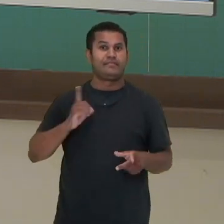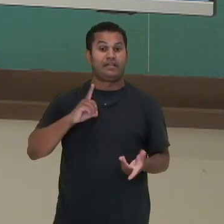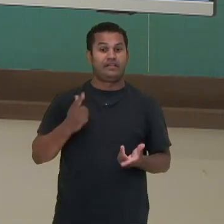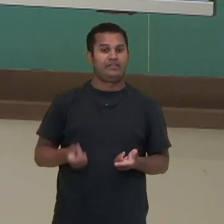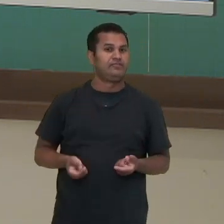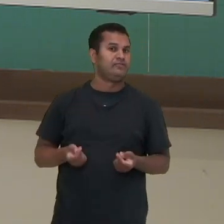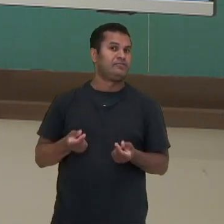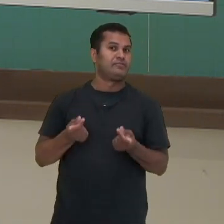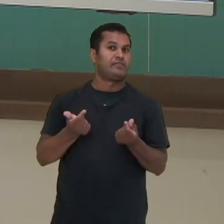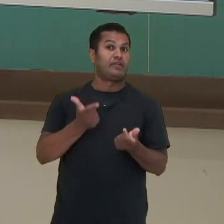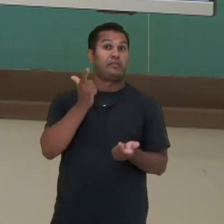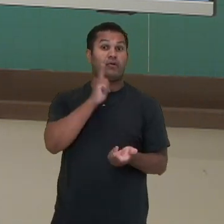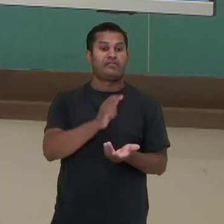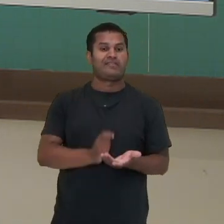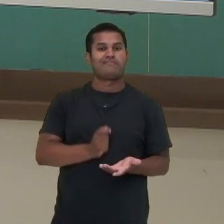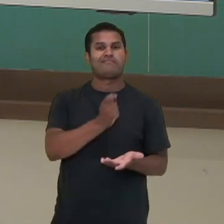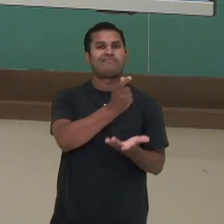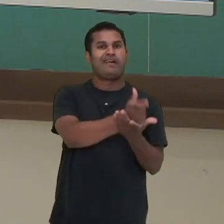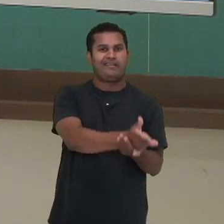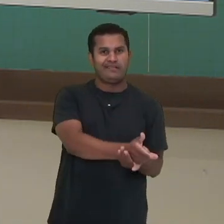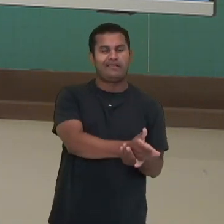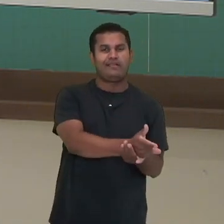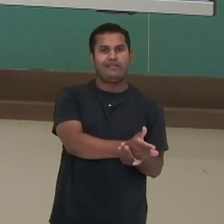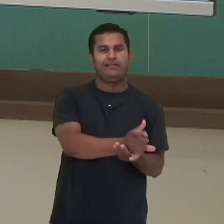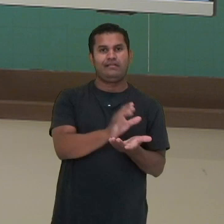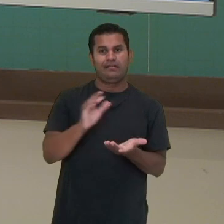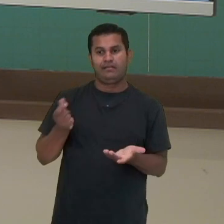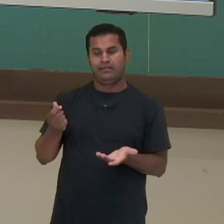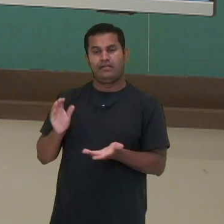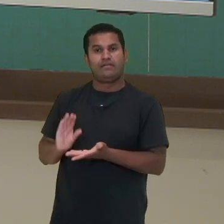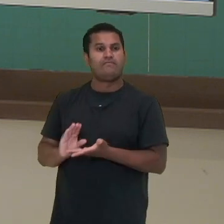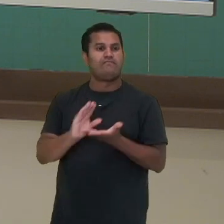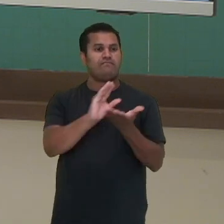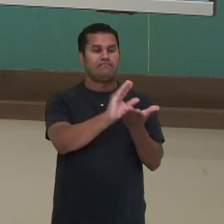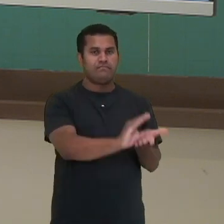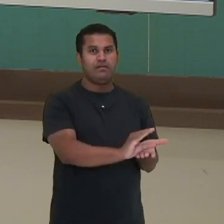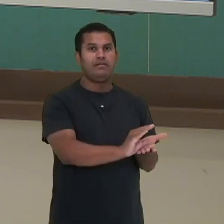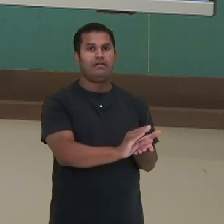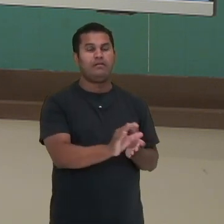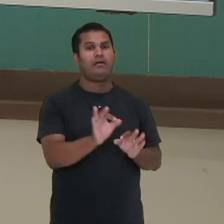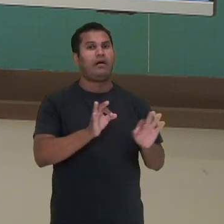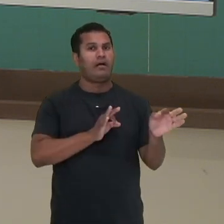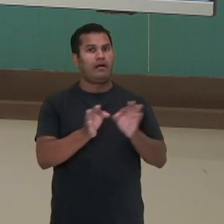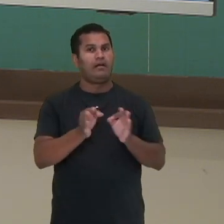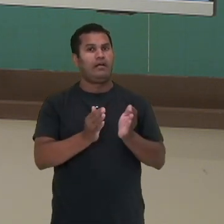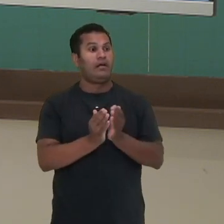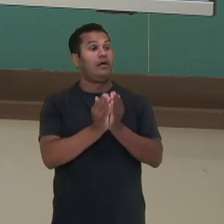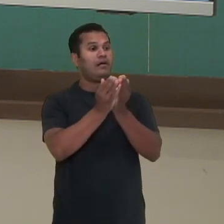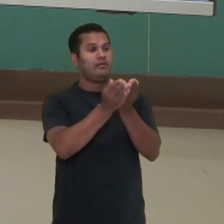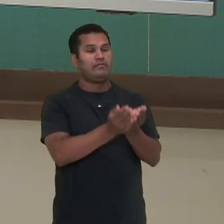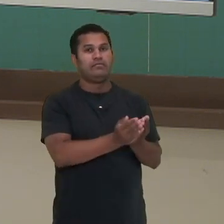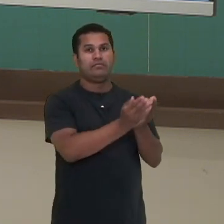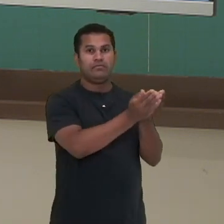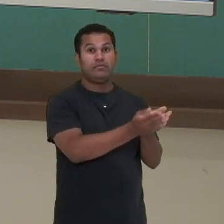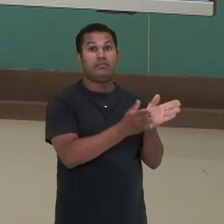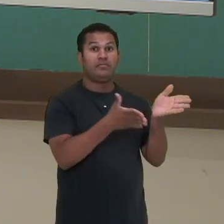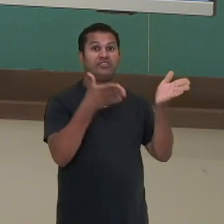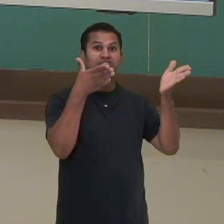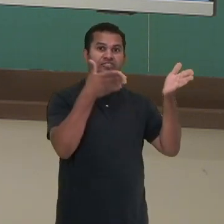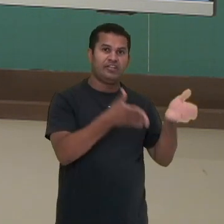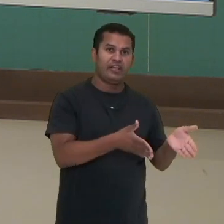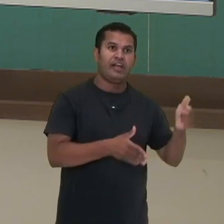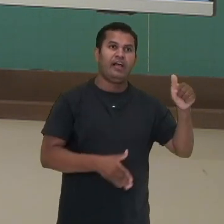para financiar as grandes navegações, né? E eles aqui também tiveram que passar por esse processo, só que demoraram